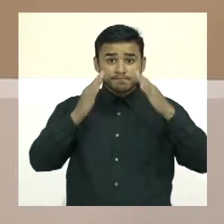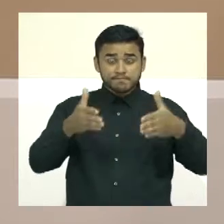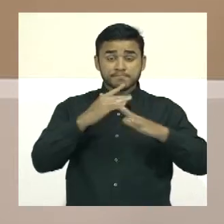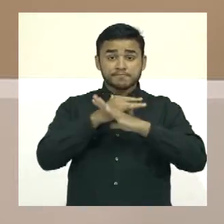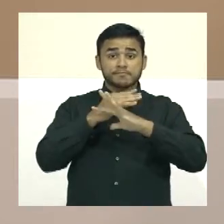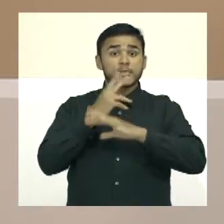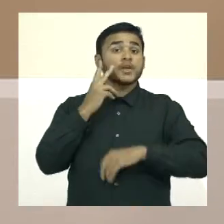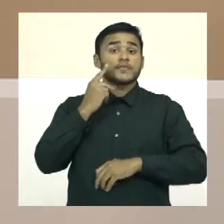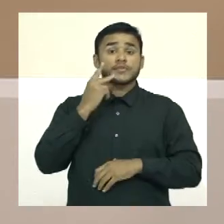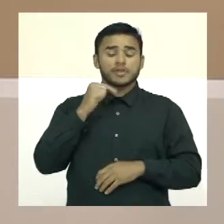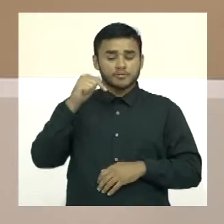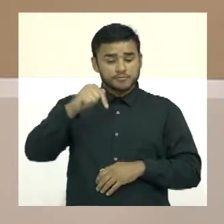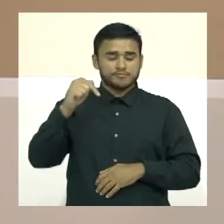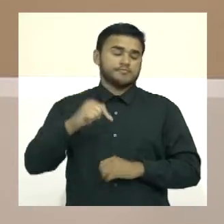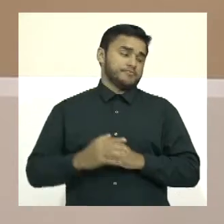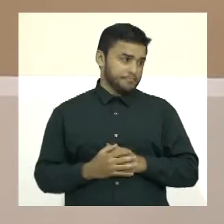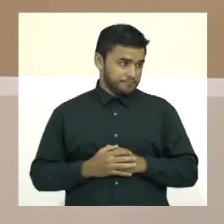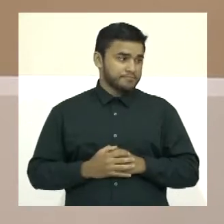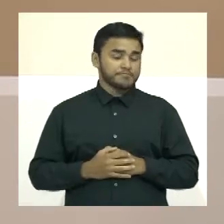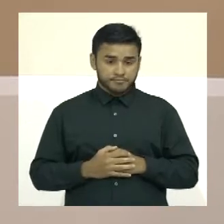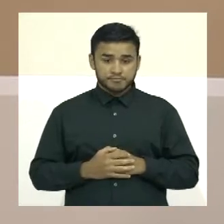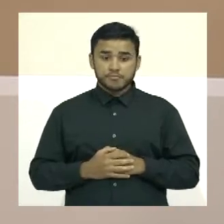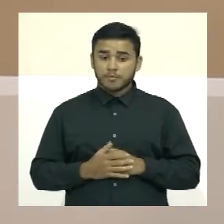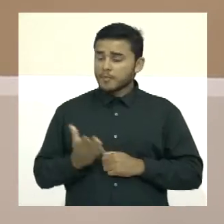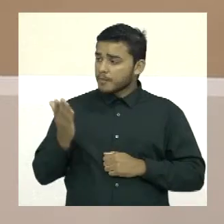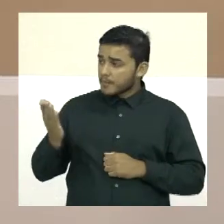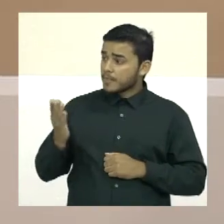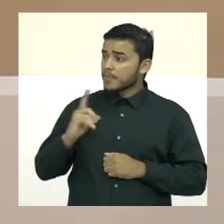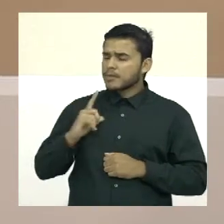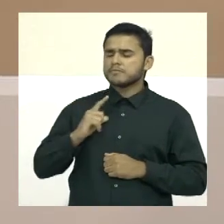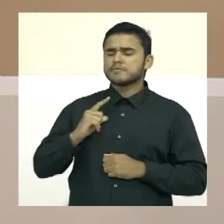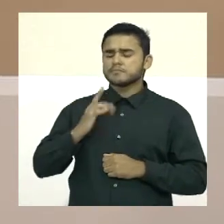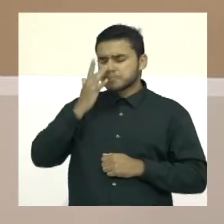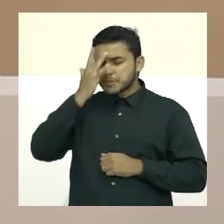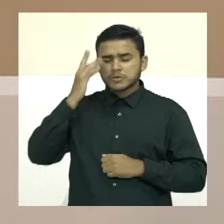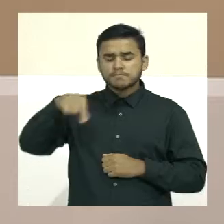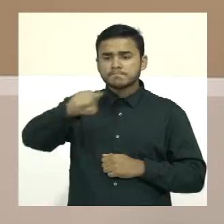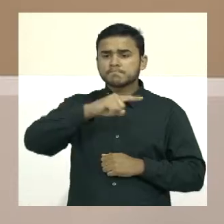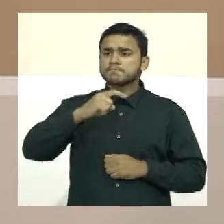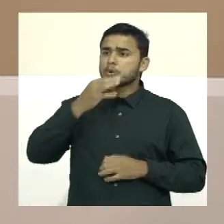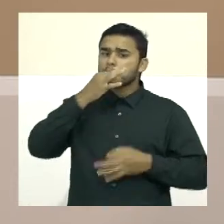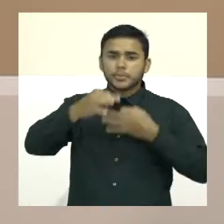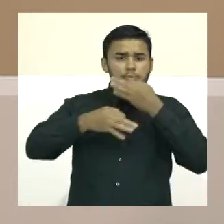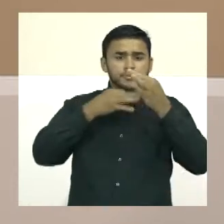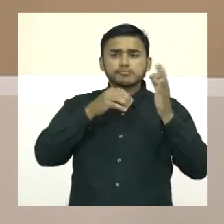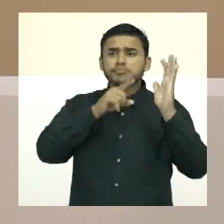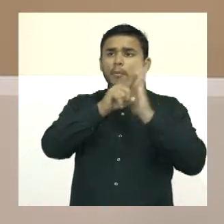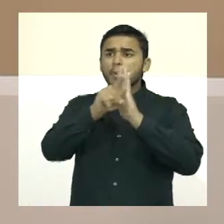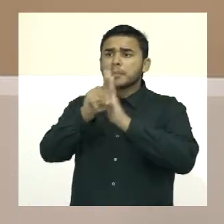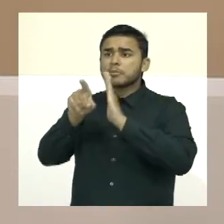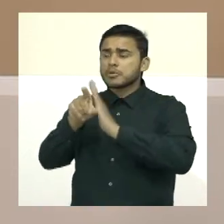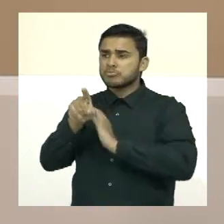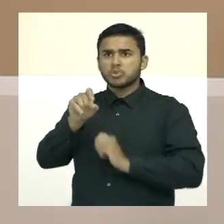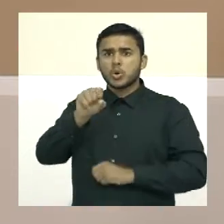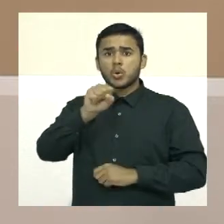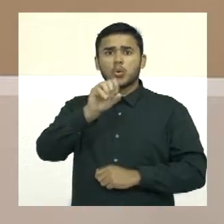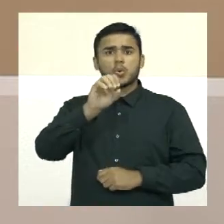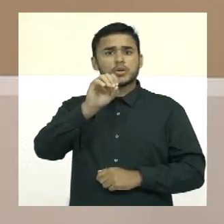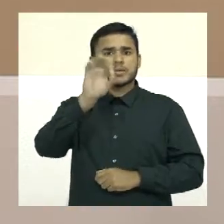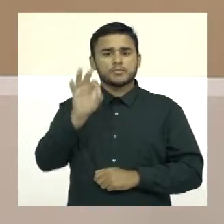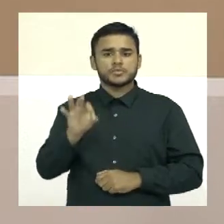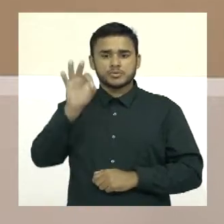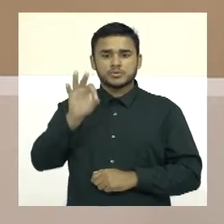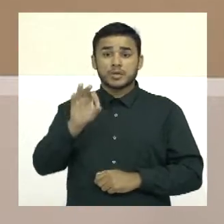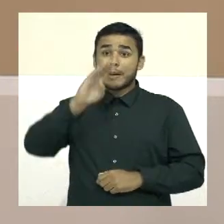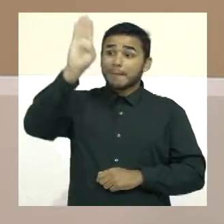e principalmente refletir a opinião popular do nosso povo. Quase que 80% da população brasileira